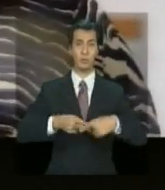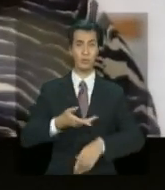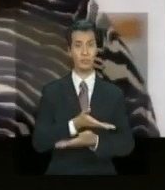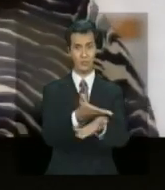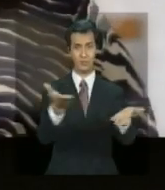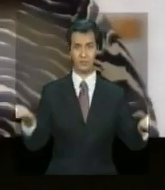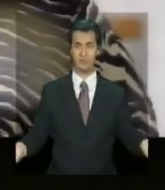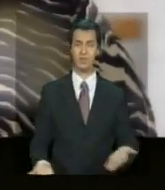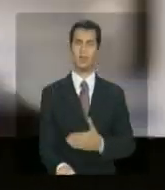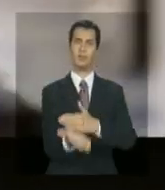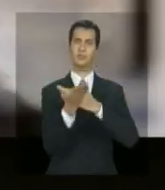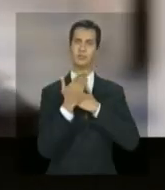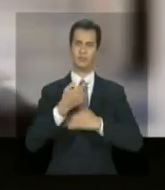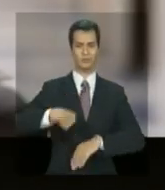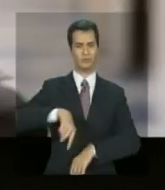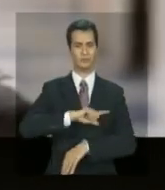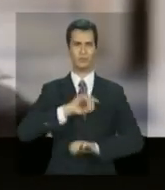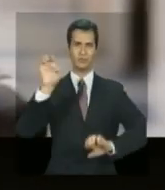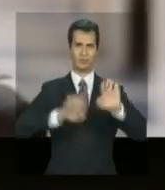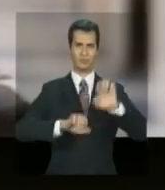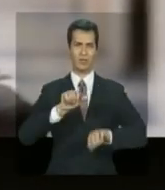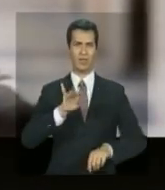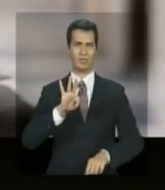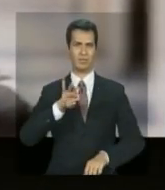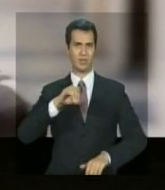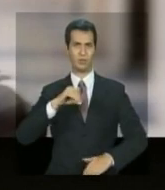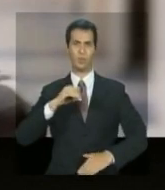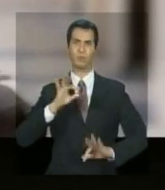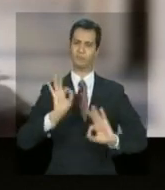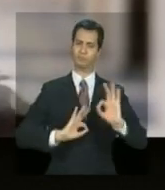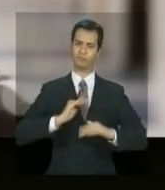quem ajuda a construir a Atento.